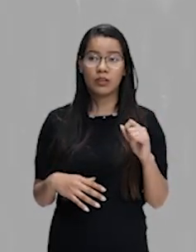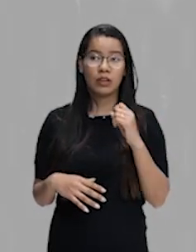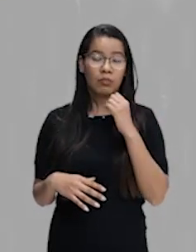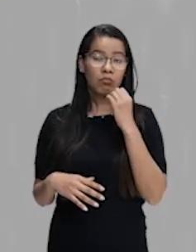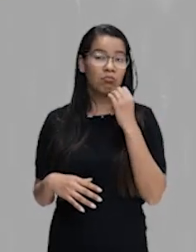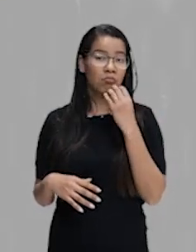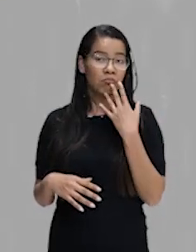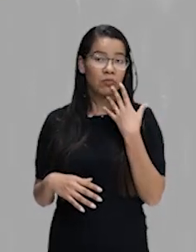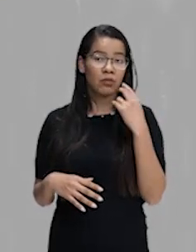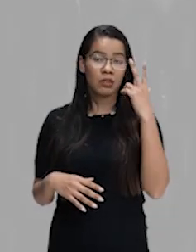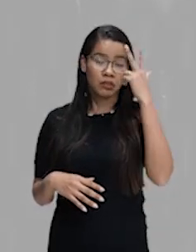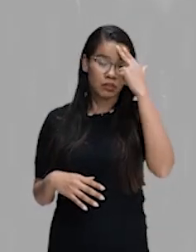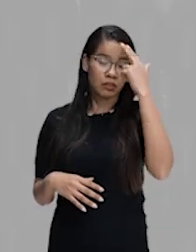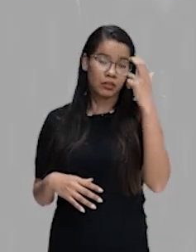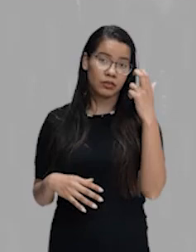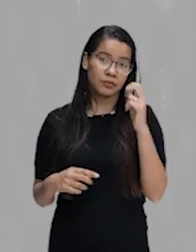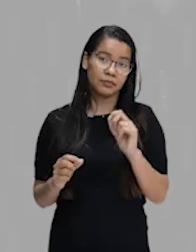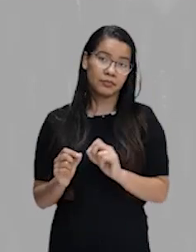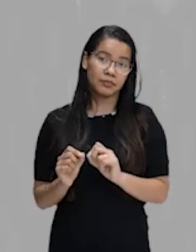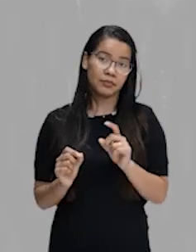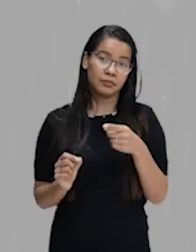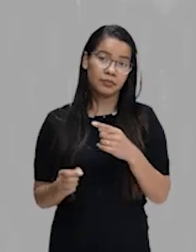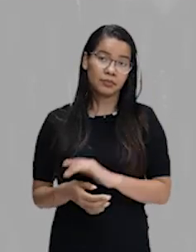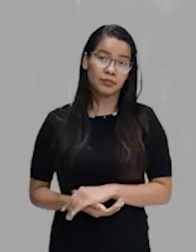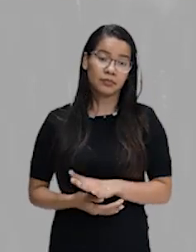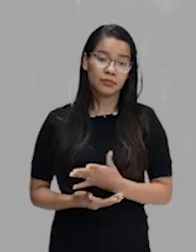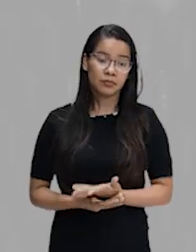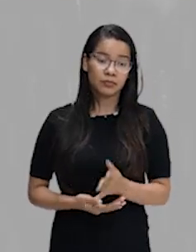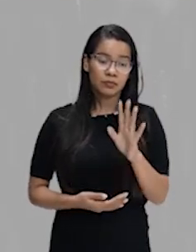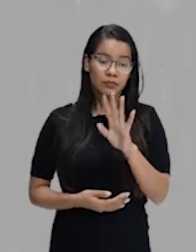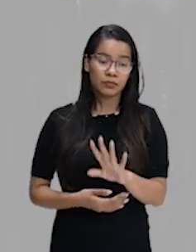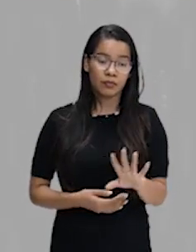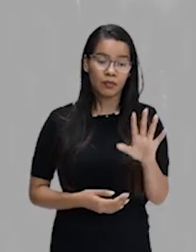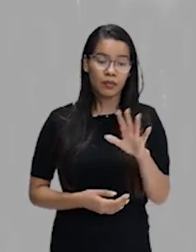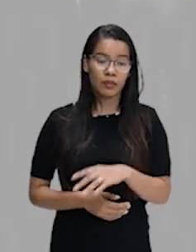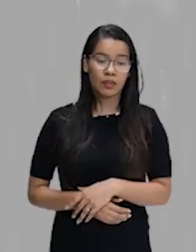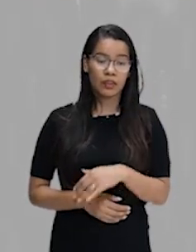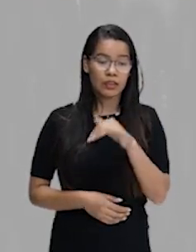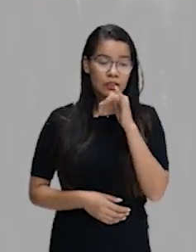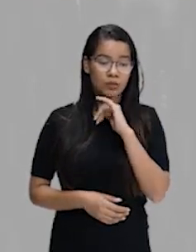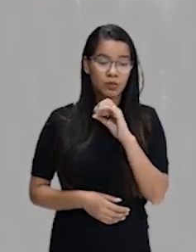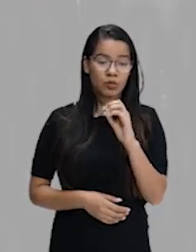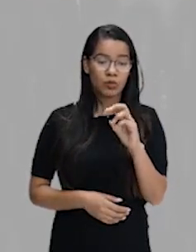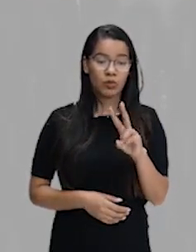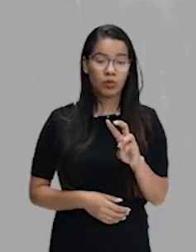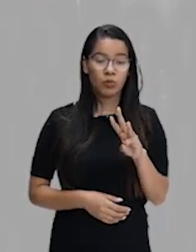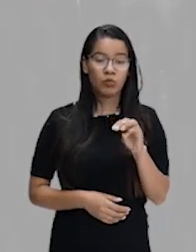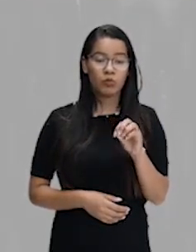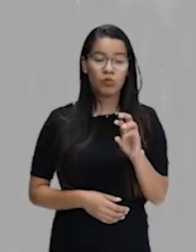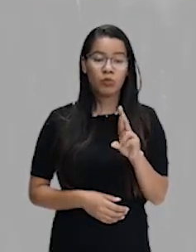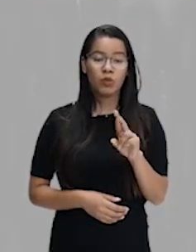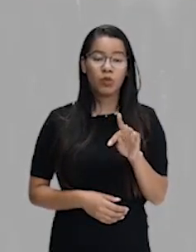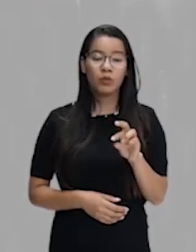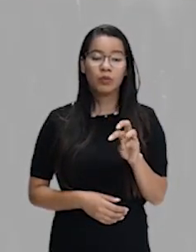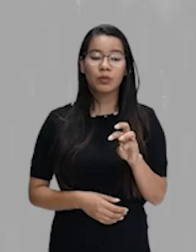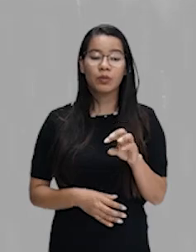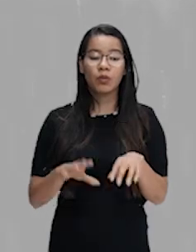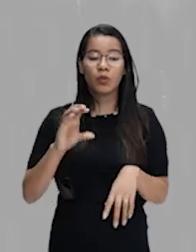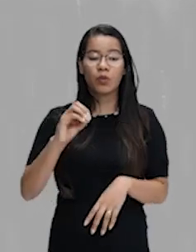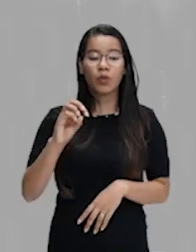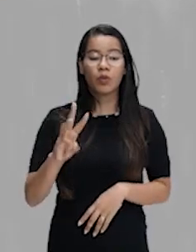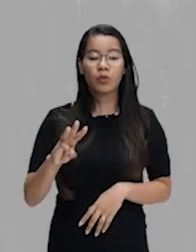boa sacada também. Os espaços de coworking, por exemplo, o que é um espaço de coworking? Vamos explicar isso aqui